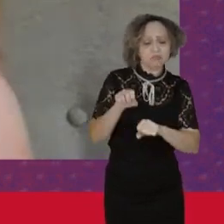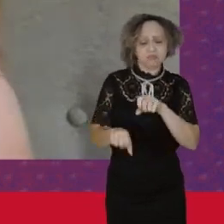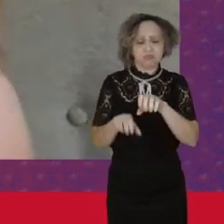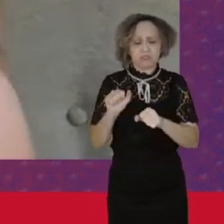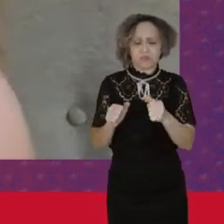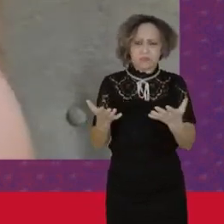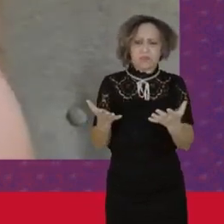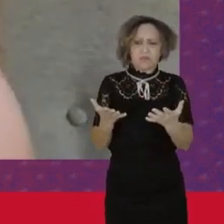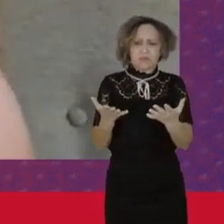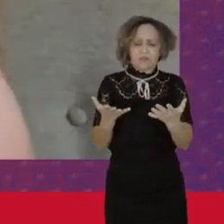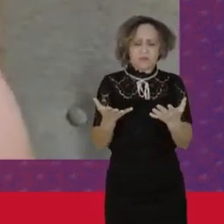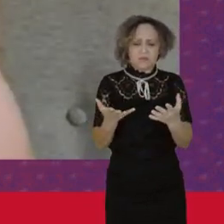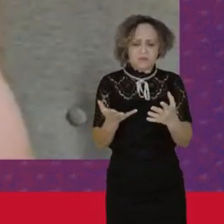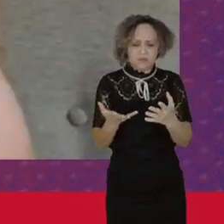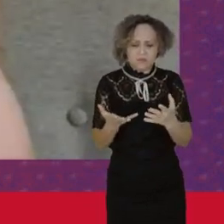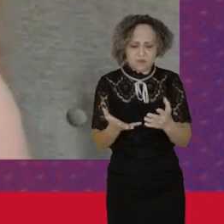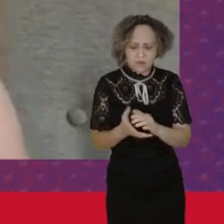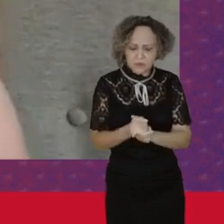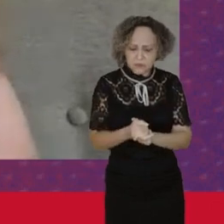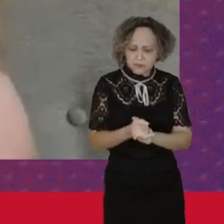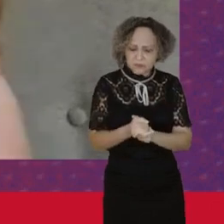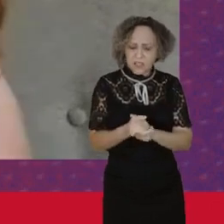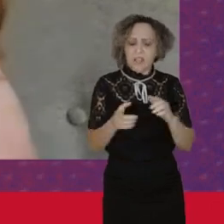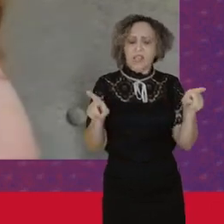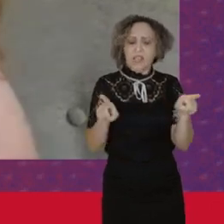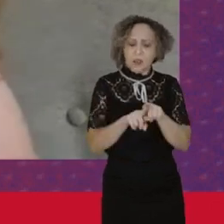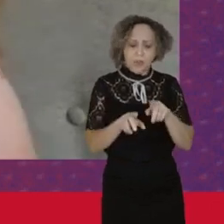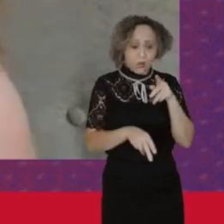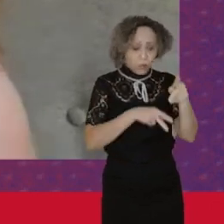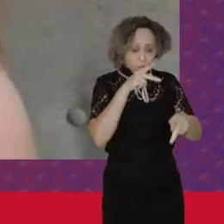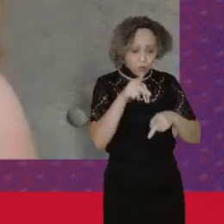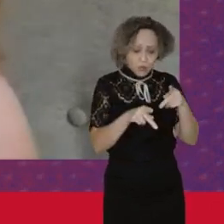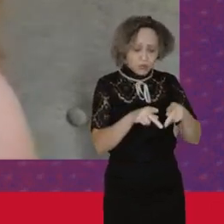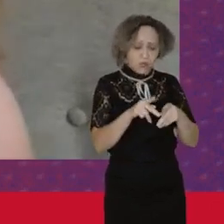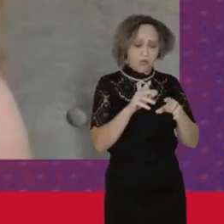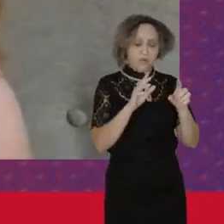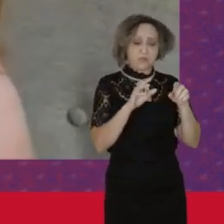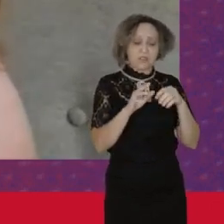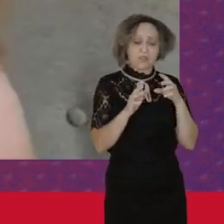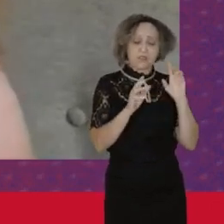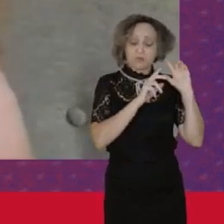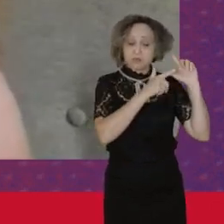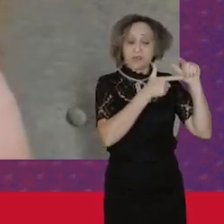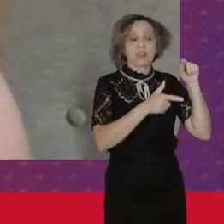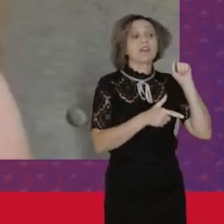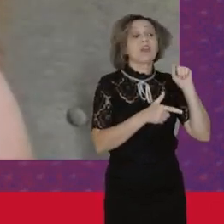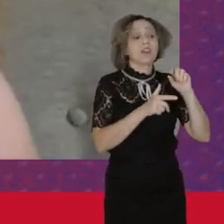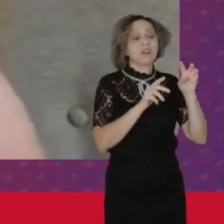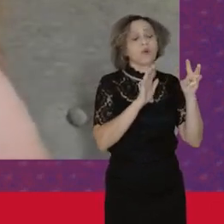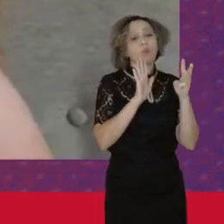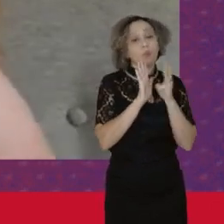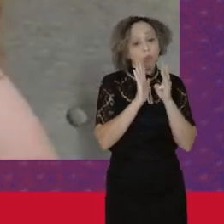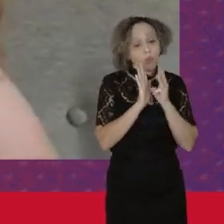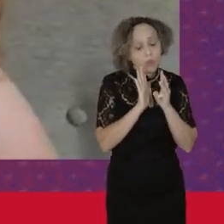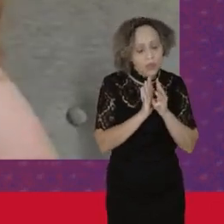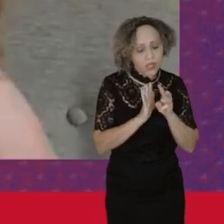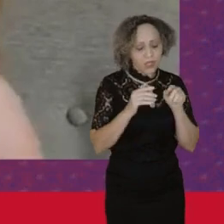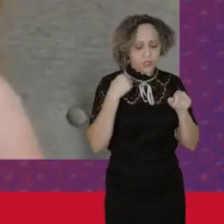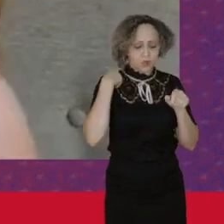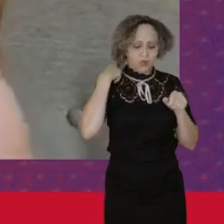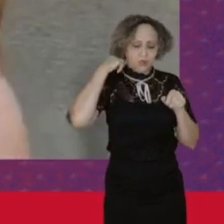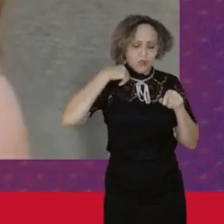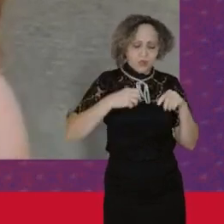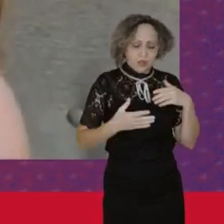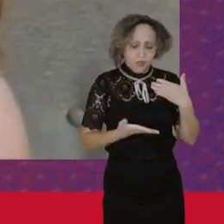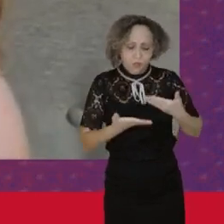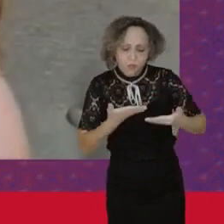dos povos e comunidades tradicionais e das mulheres, sobretudo, garantindo aí a continuidade das formas de